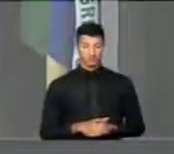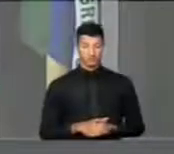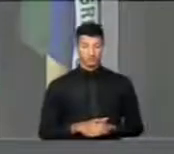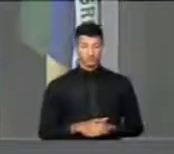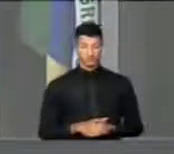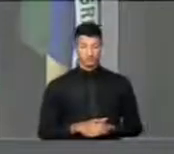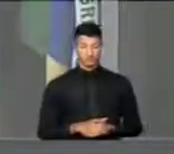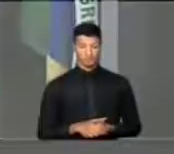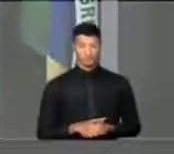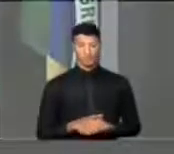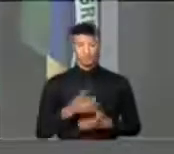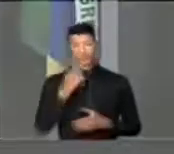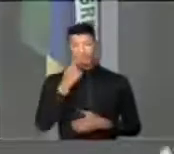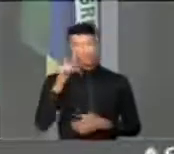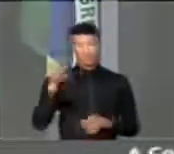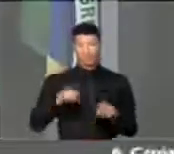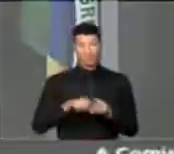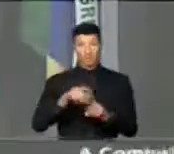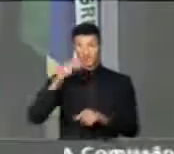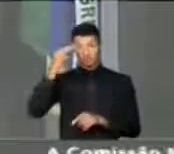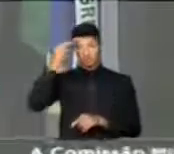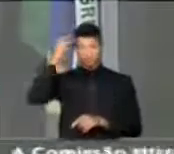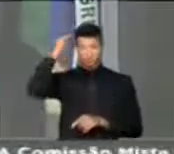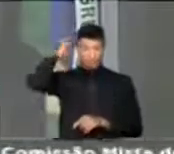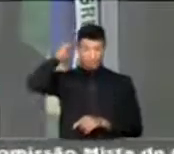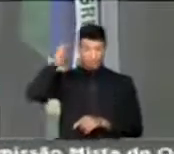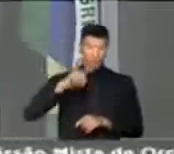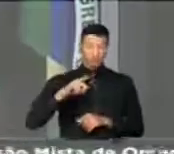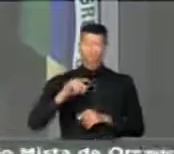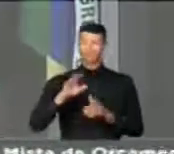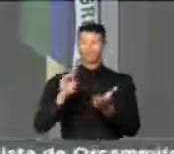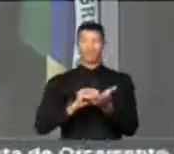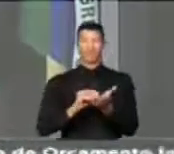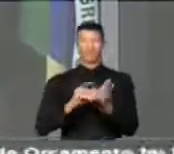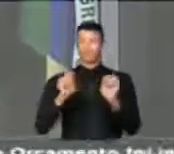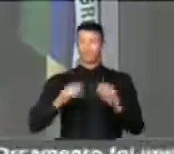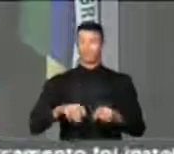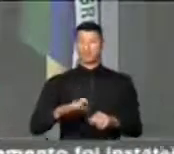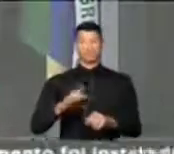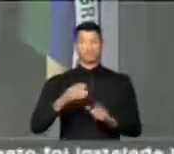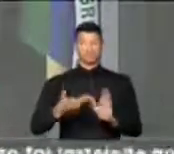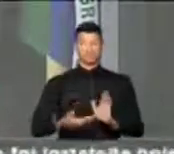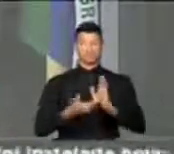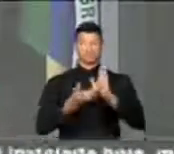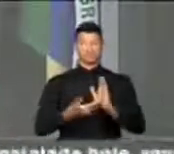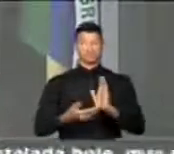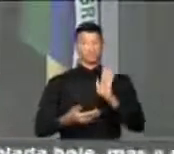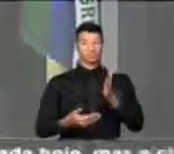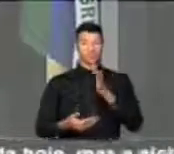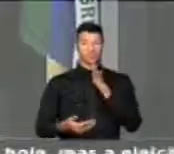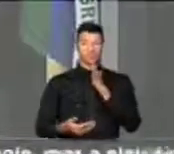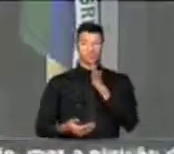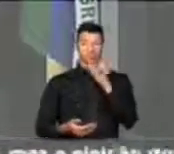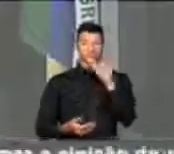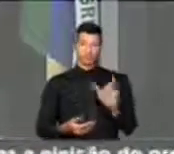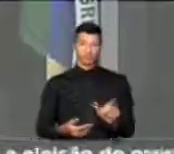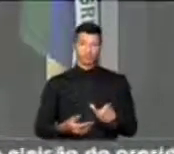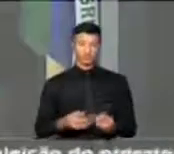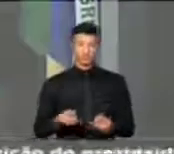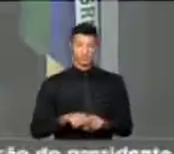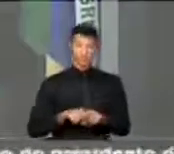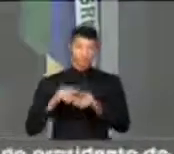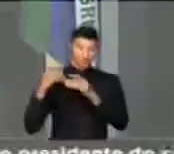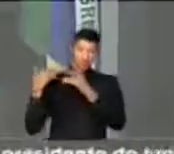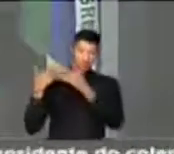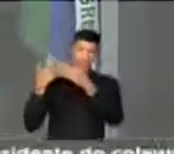Falar do Michel Temer é desnecessário. Essa casa o conhece de uma